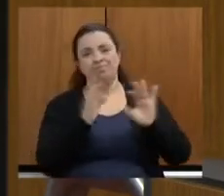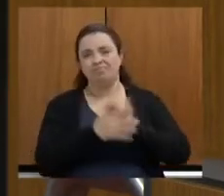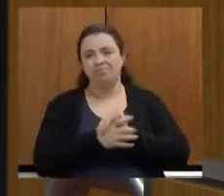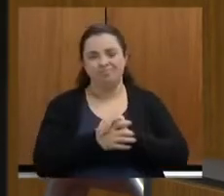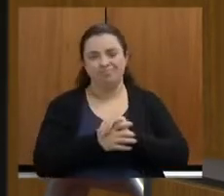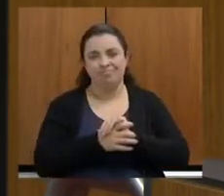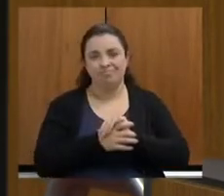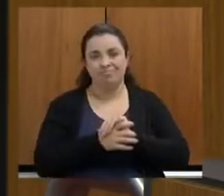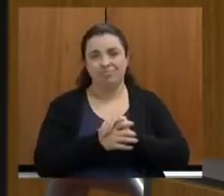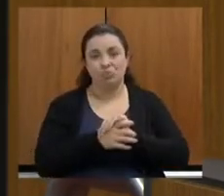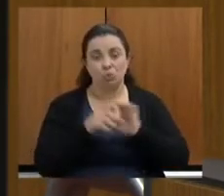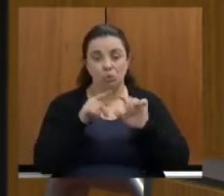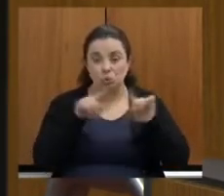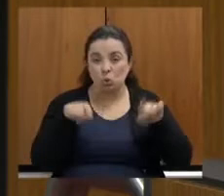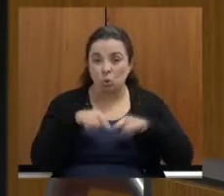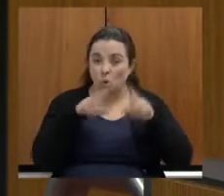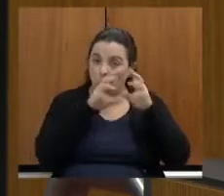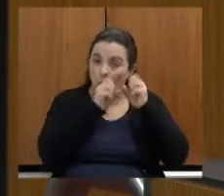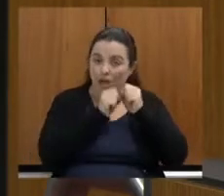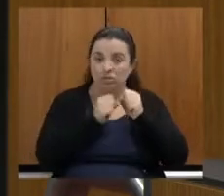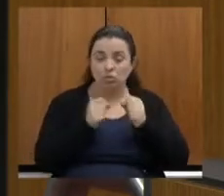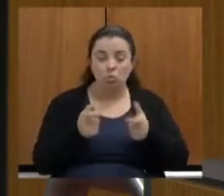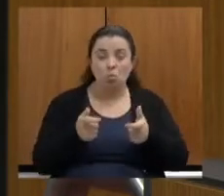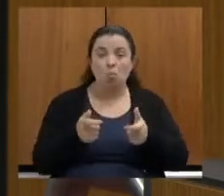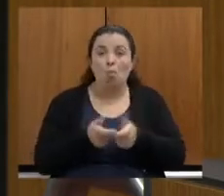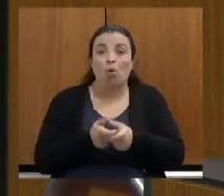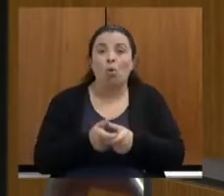os cômodos são pequenos